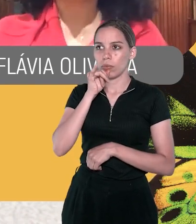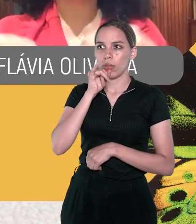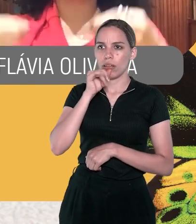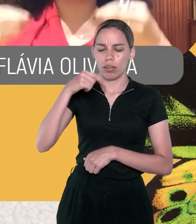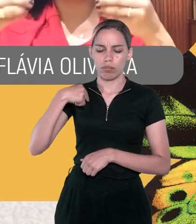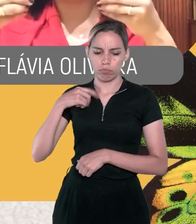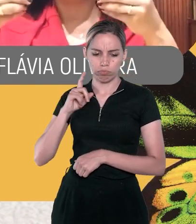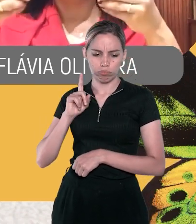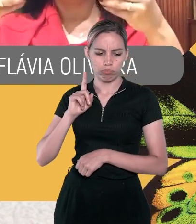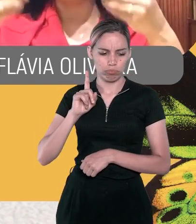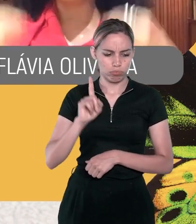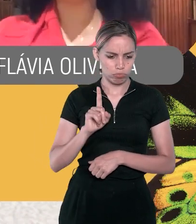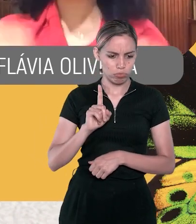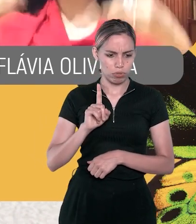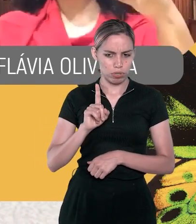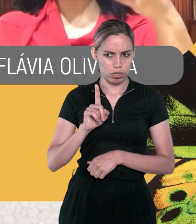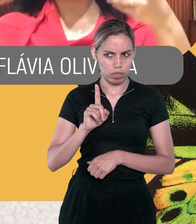reconhecer